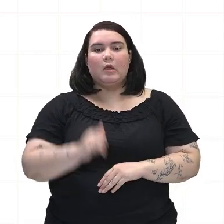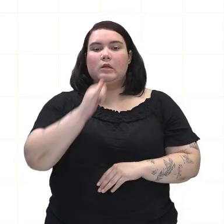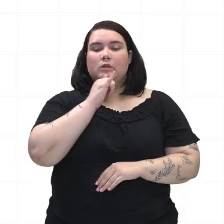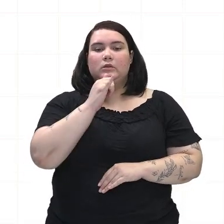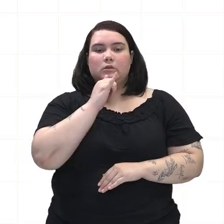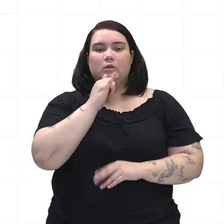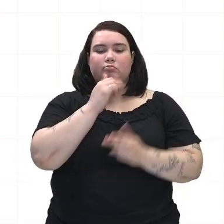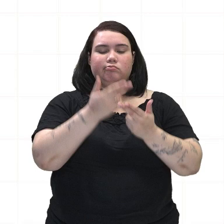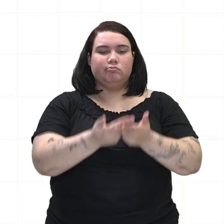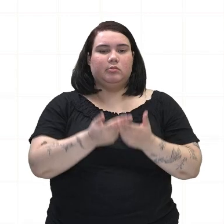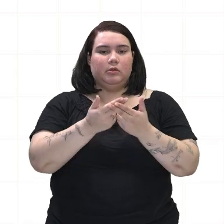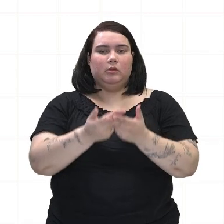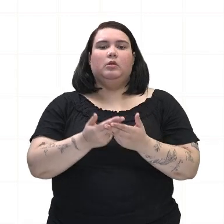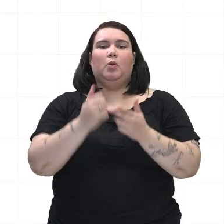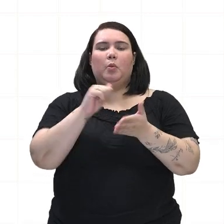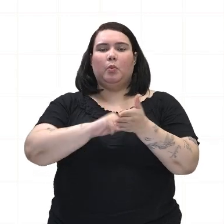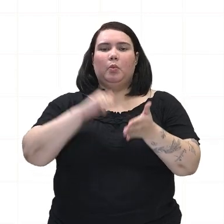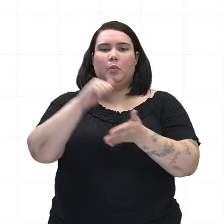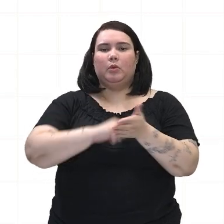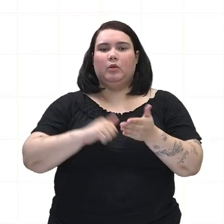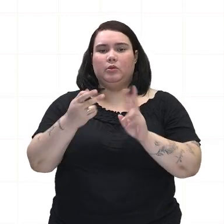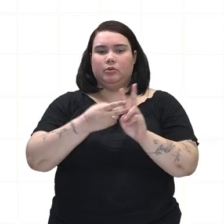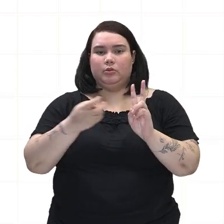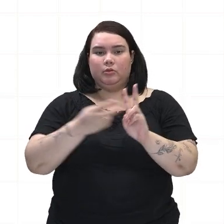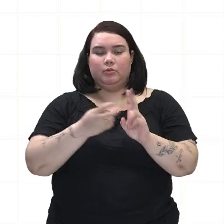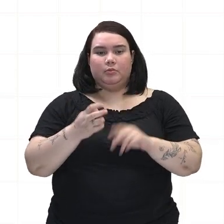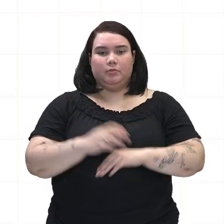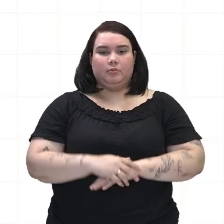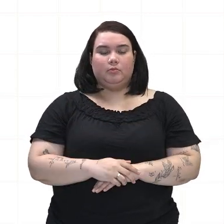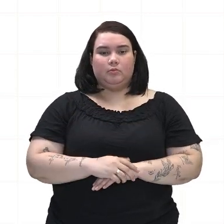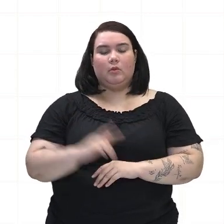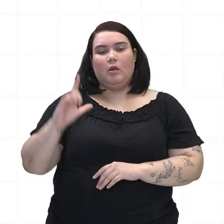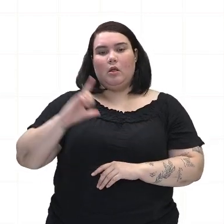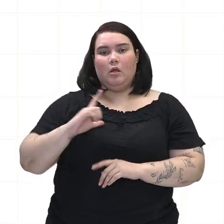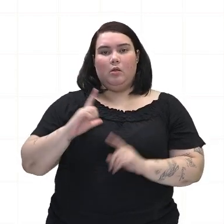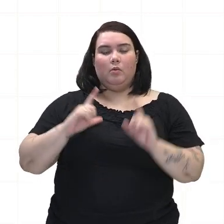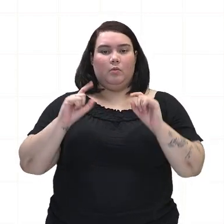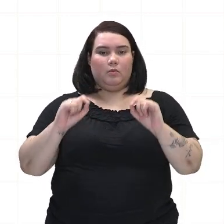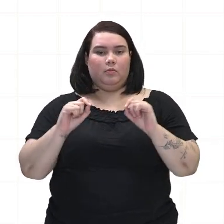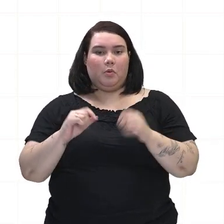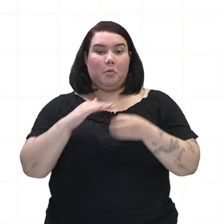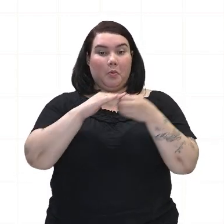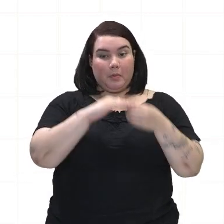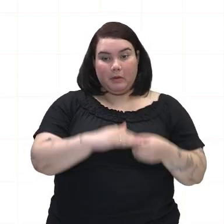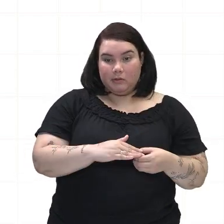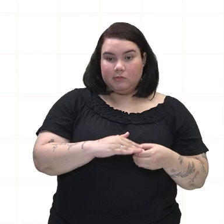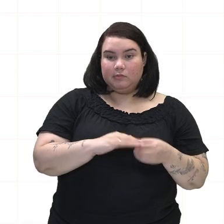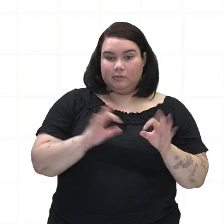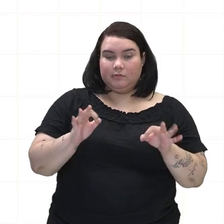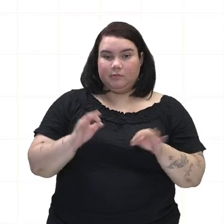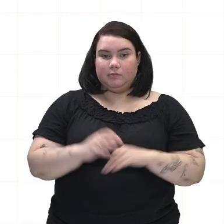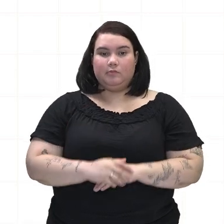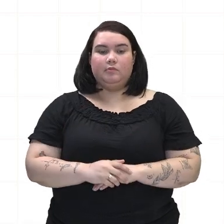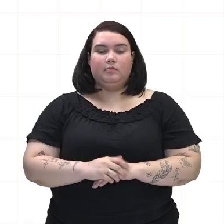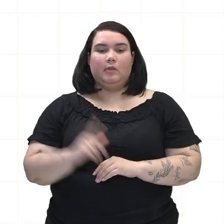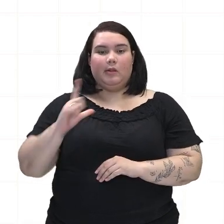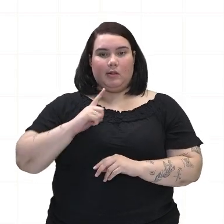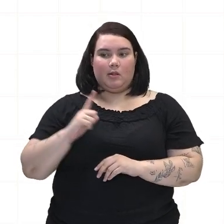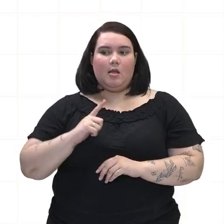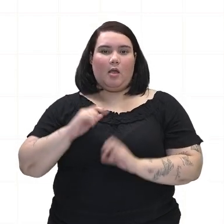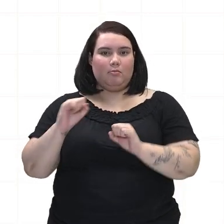resistência indígena. Claro que nós vamos ter, onde vai ter opressão, vai ter resistência